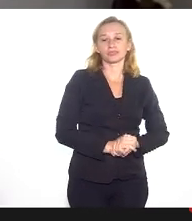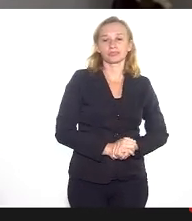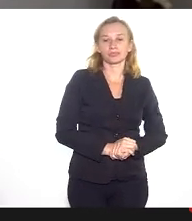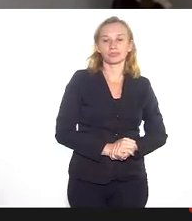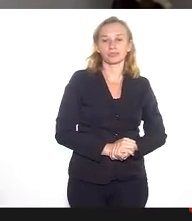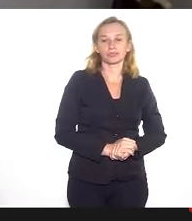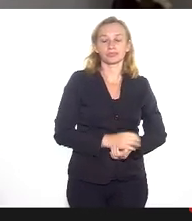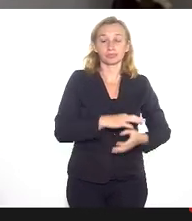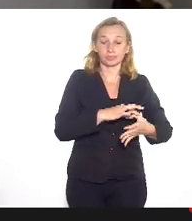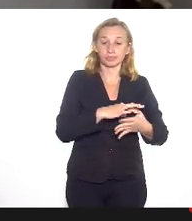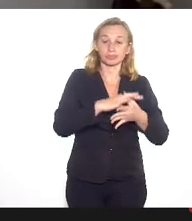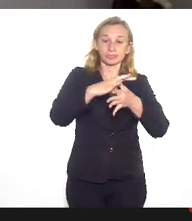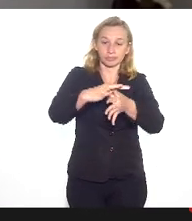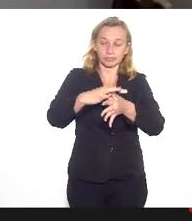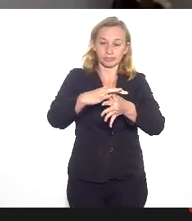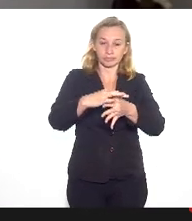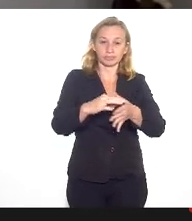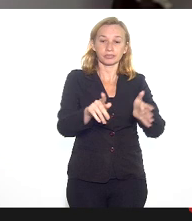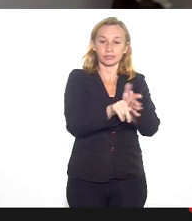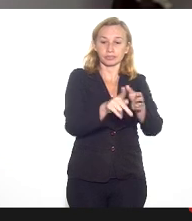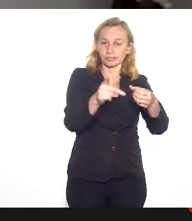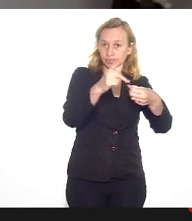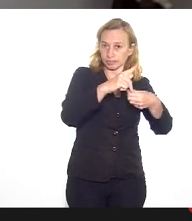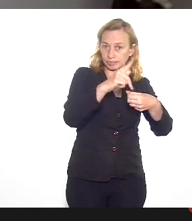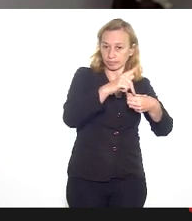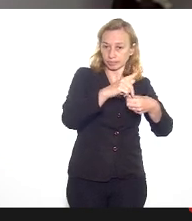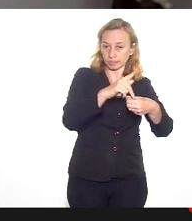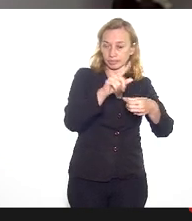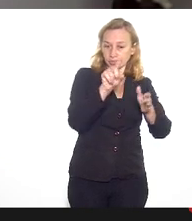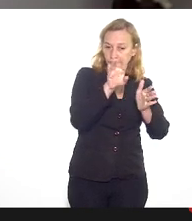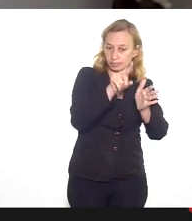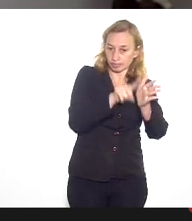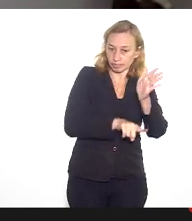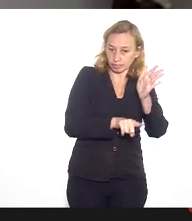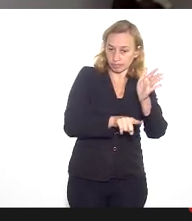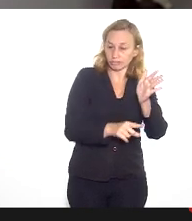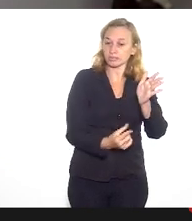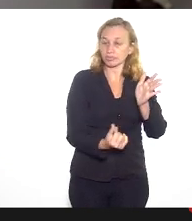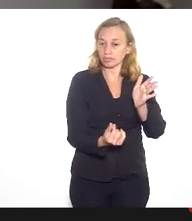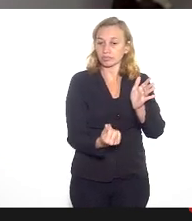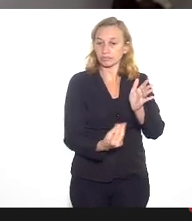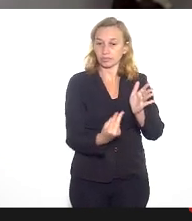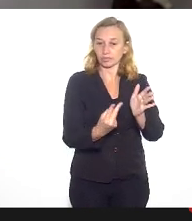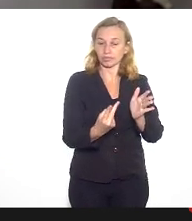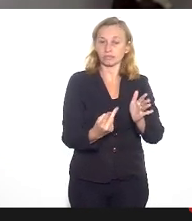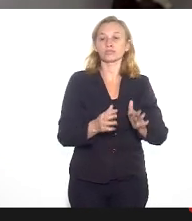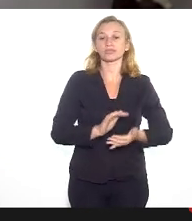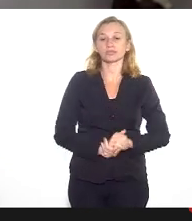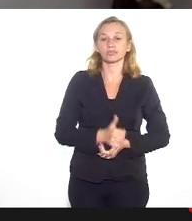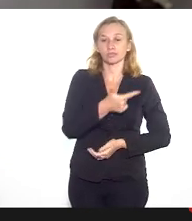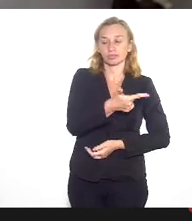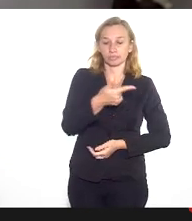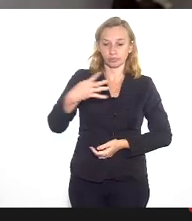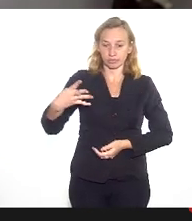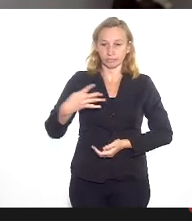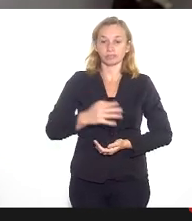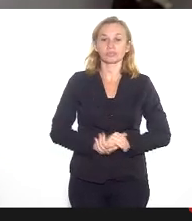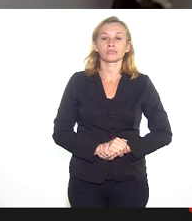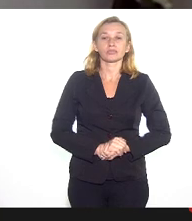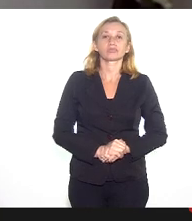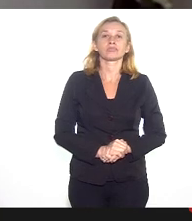cuja liderança naturalmente cabe à Petrobras, em deduzir tais valores de acordo com a RAMP 12, 2014.